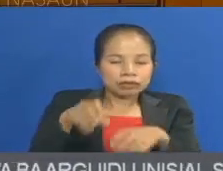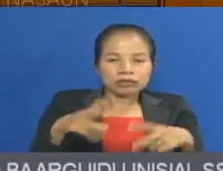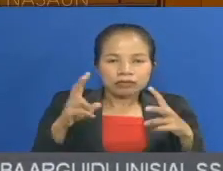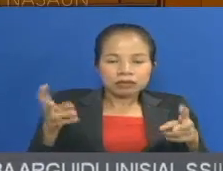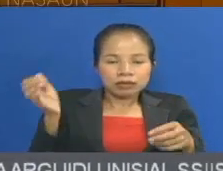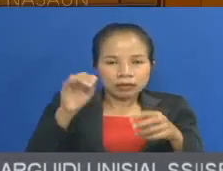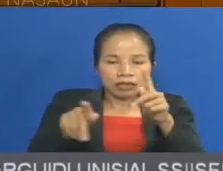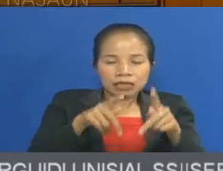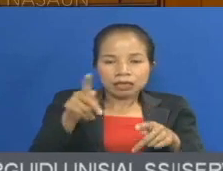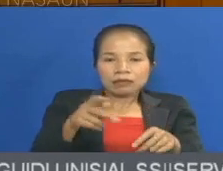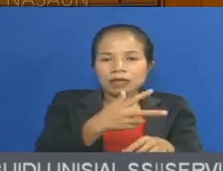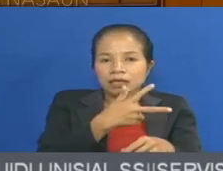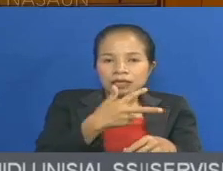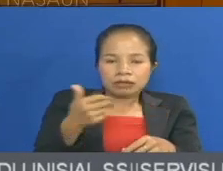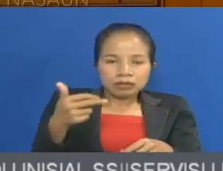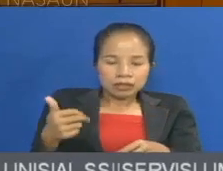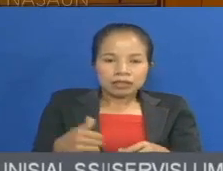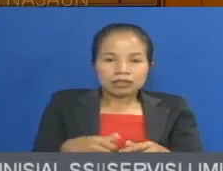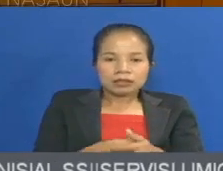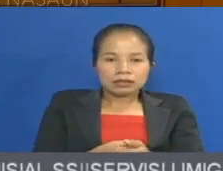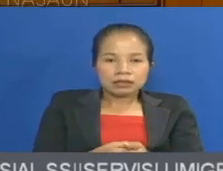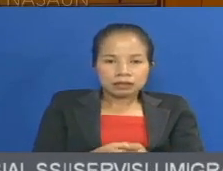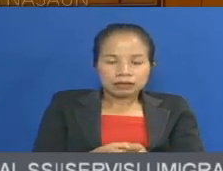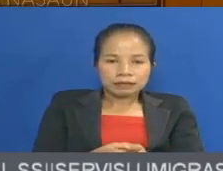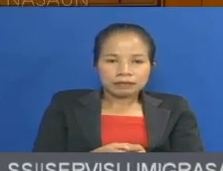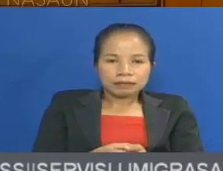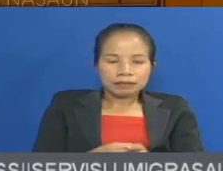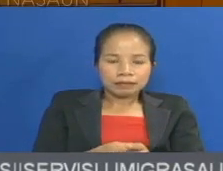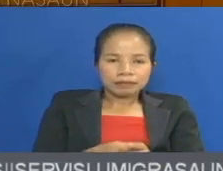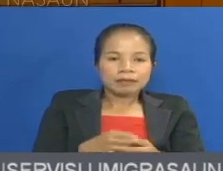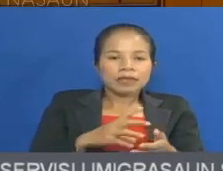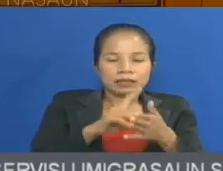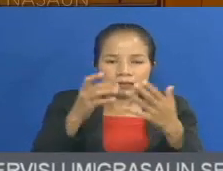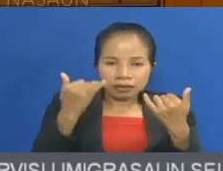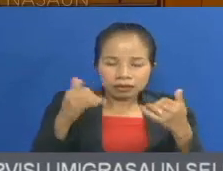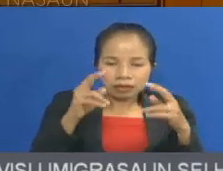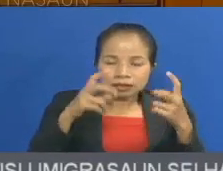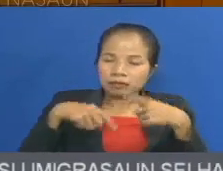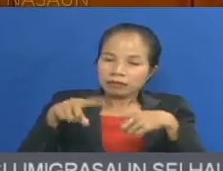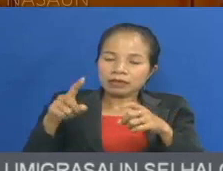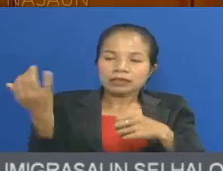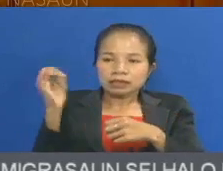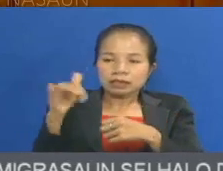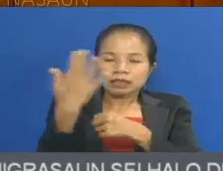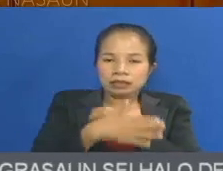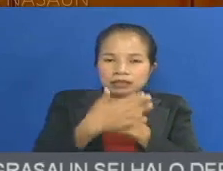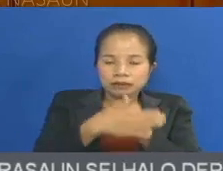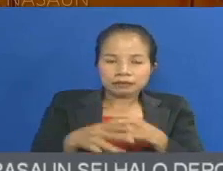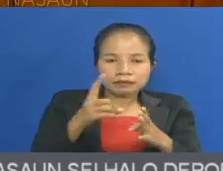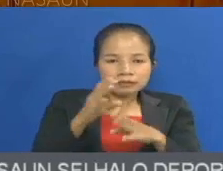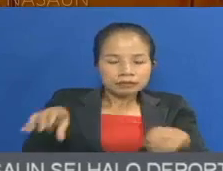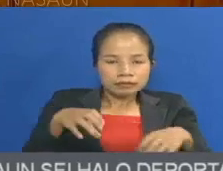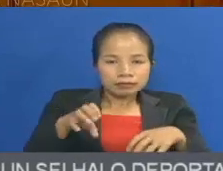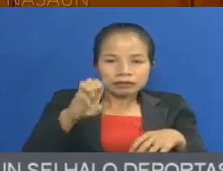basira da estrangeiro hirakne li husti posto integrado Batugade. Iha semana da nenian lara eta ten haru ko fila. Diretora-Geral